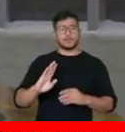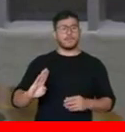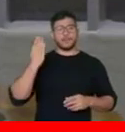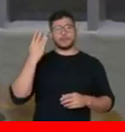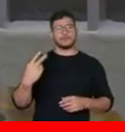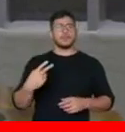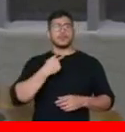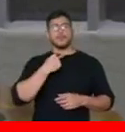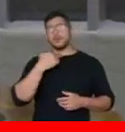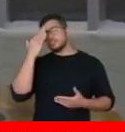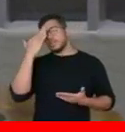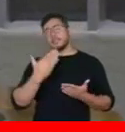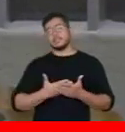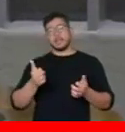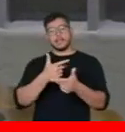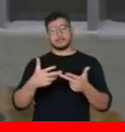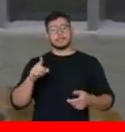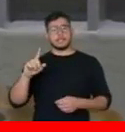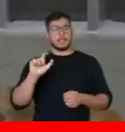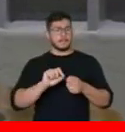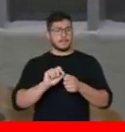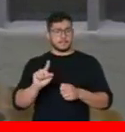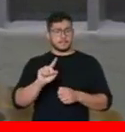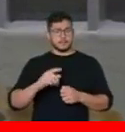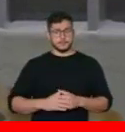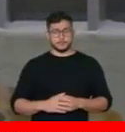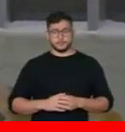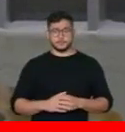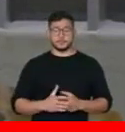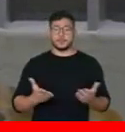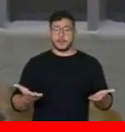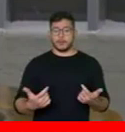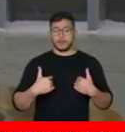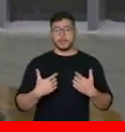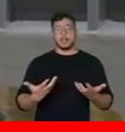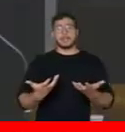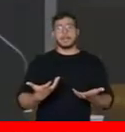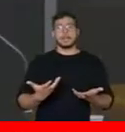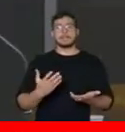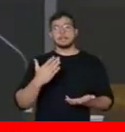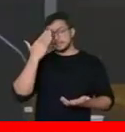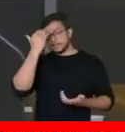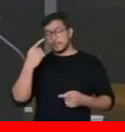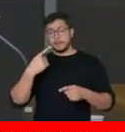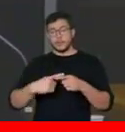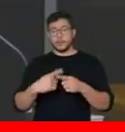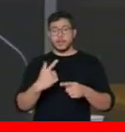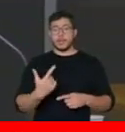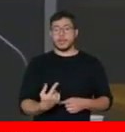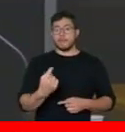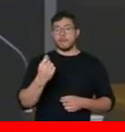uma cortina de fumaça. Ele quer saber, através de uma CPI, por que que os preços da gasolina estão